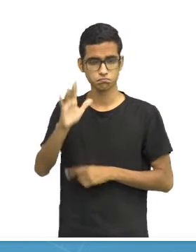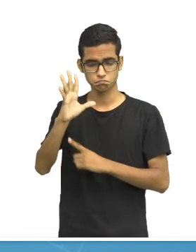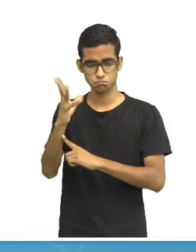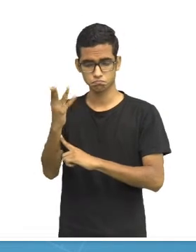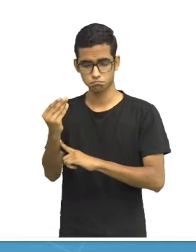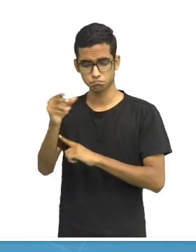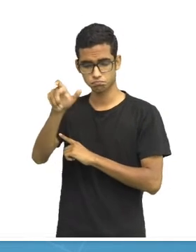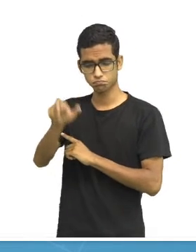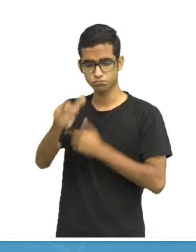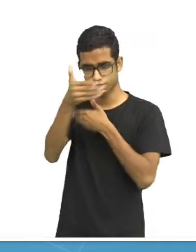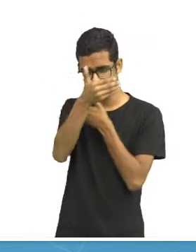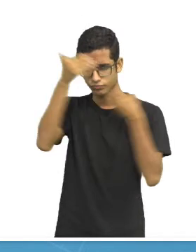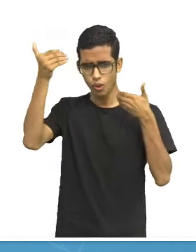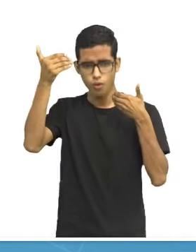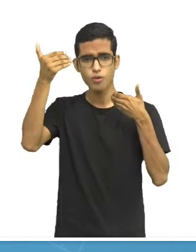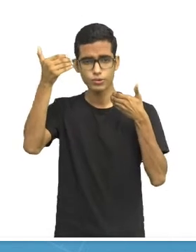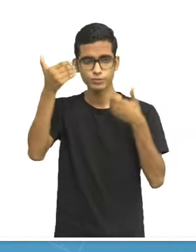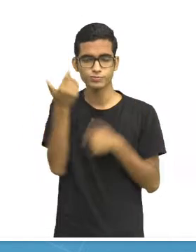tinham